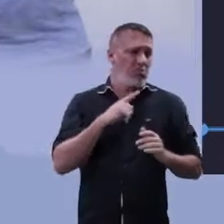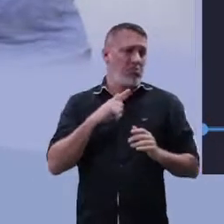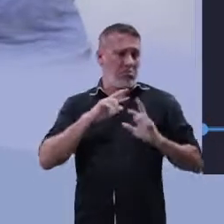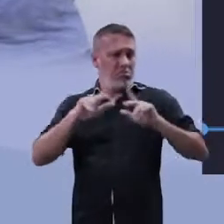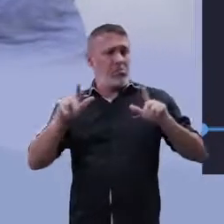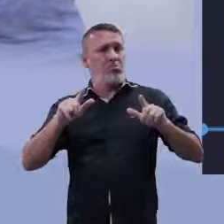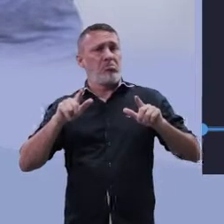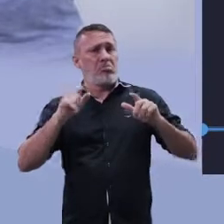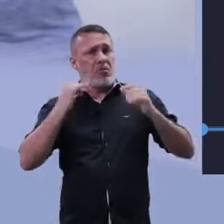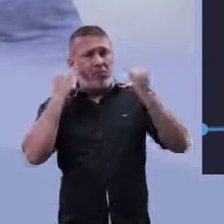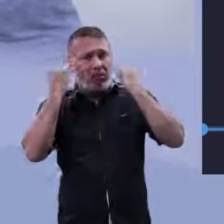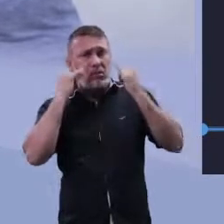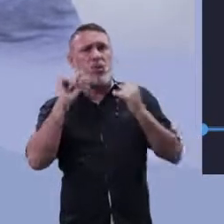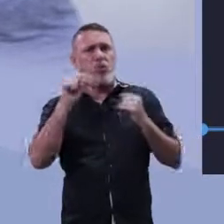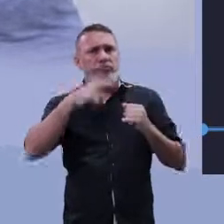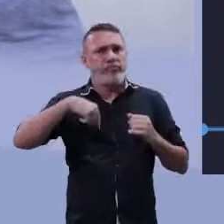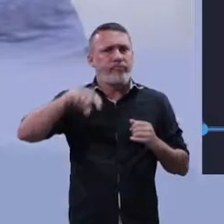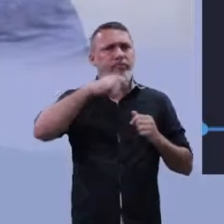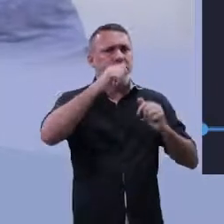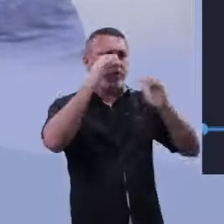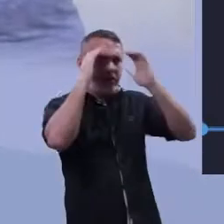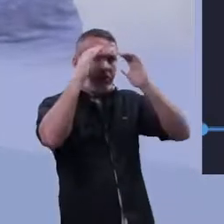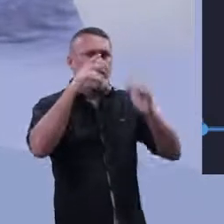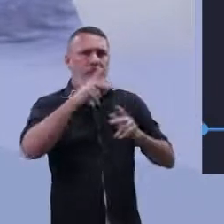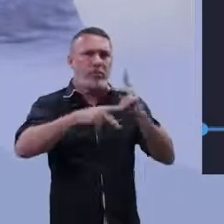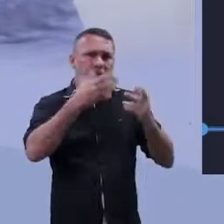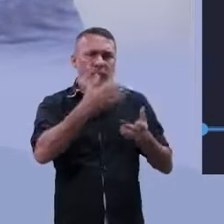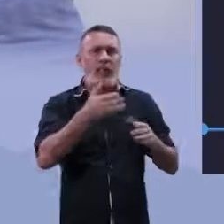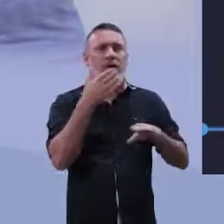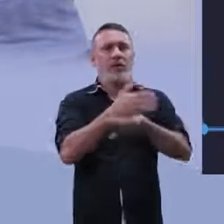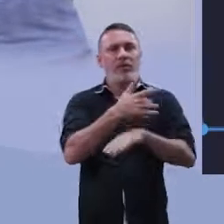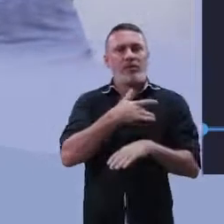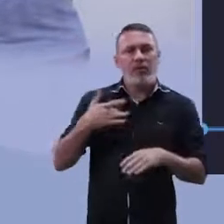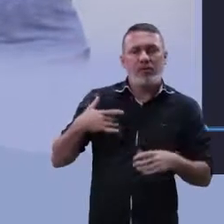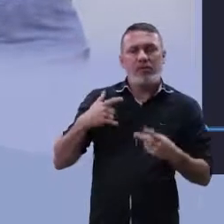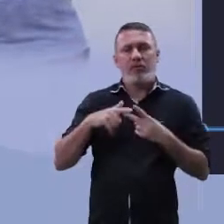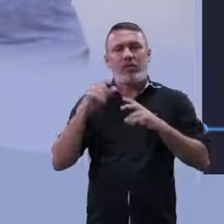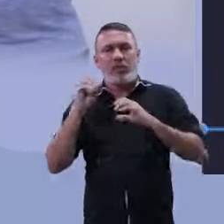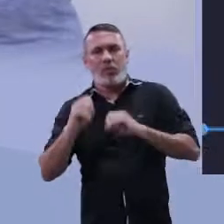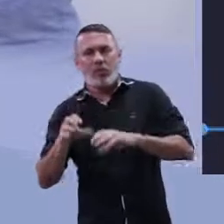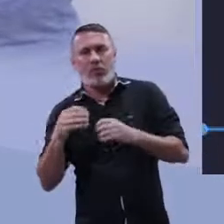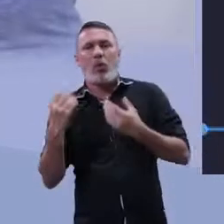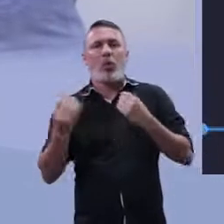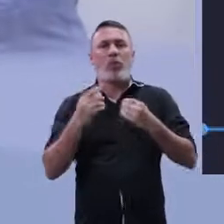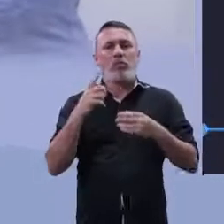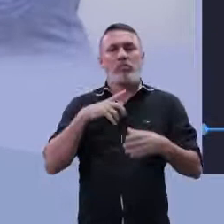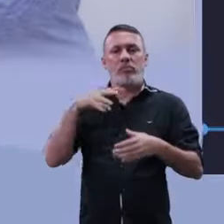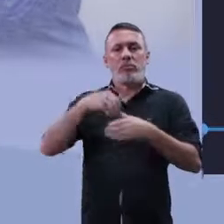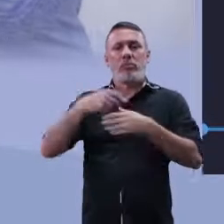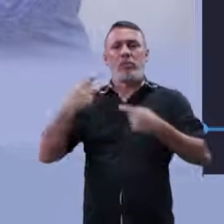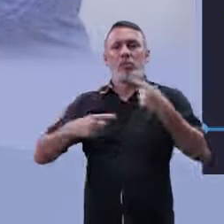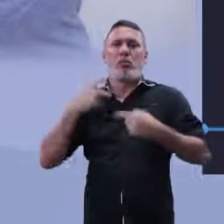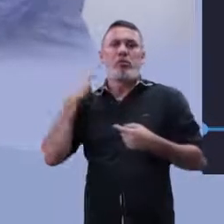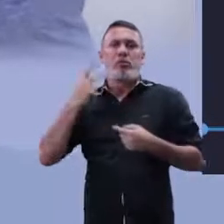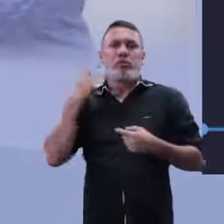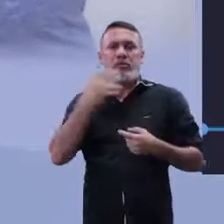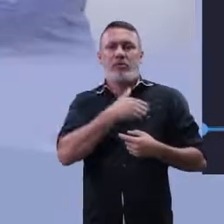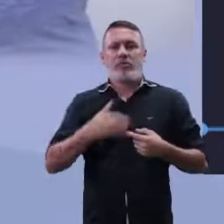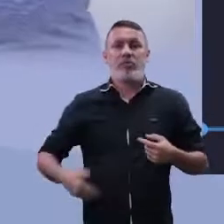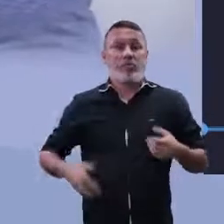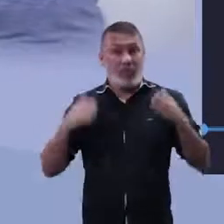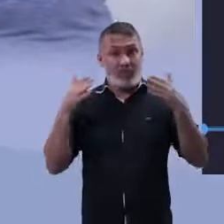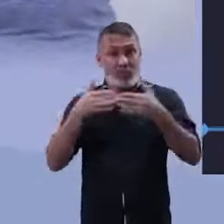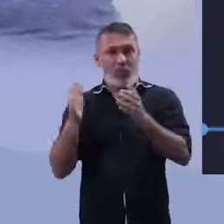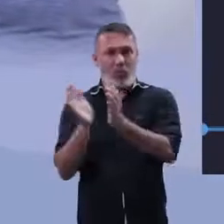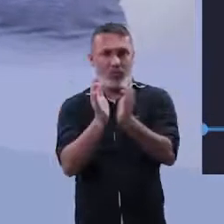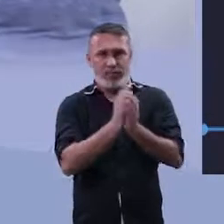trabalhar com isso, de trabalhar esse respeito, além de garantir o seu acesso à saúde, à educação, por meio de políticas públicas específicas para